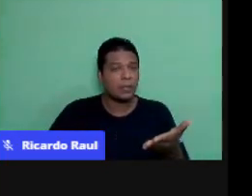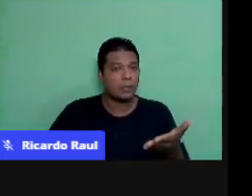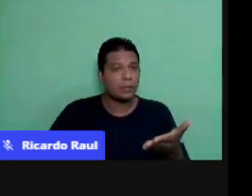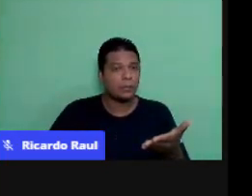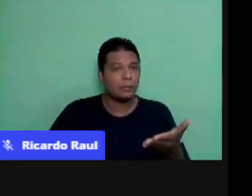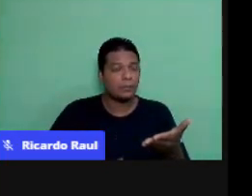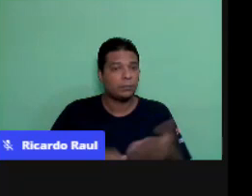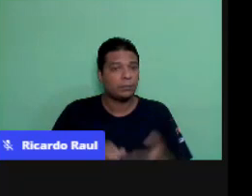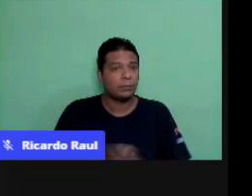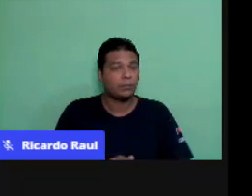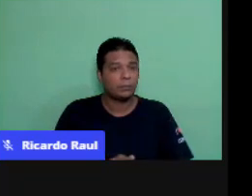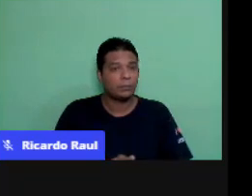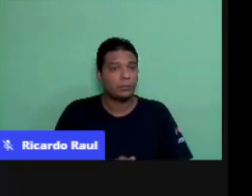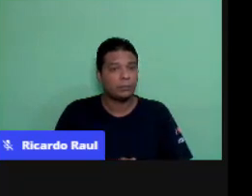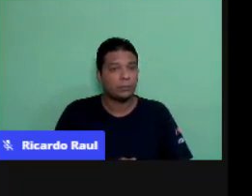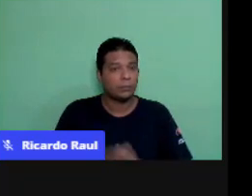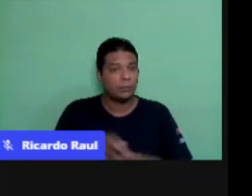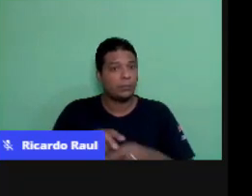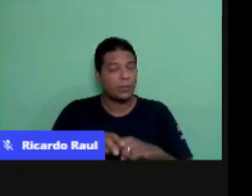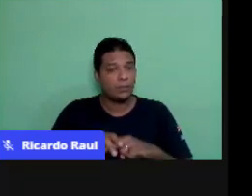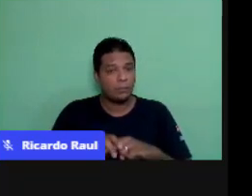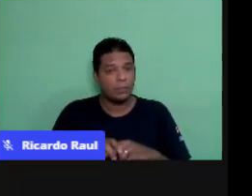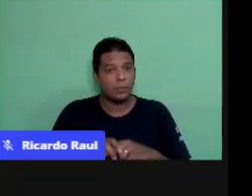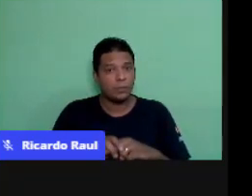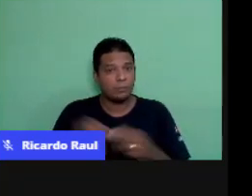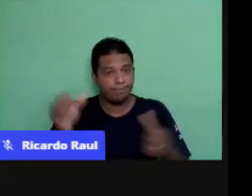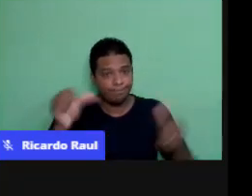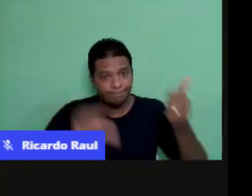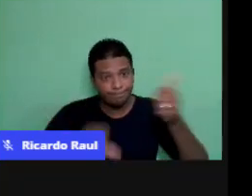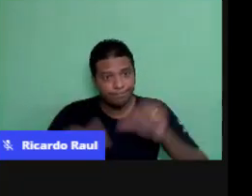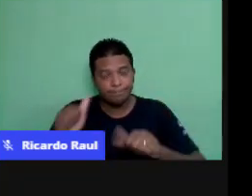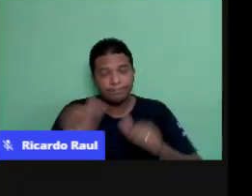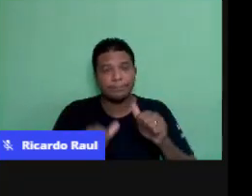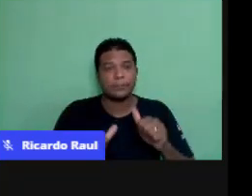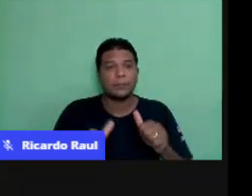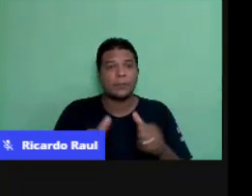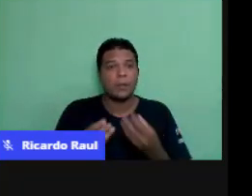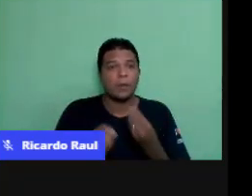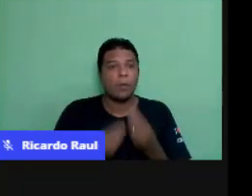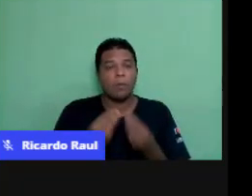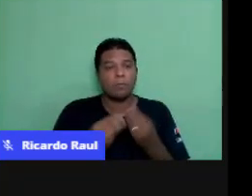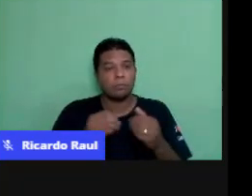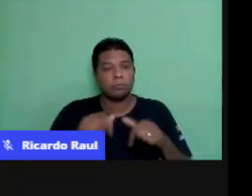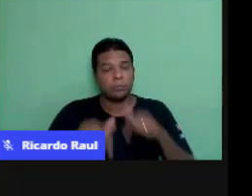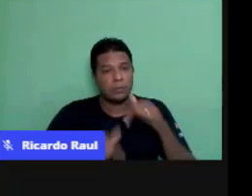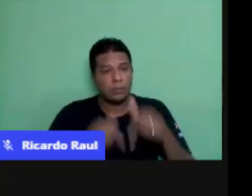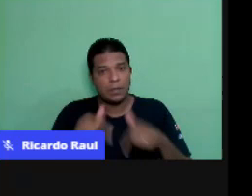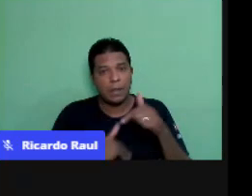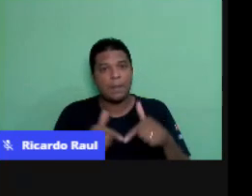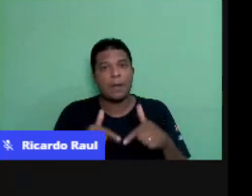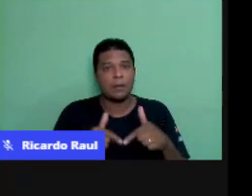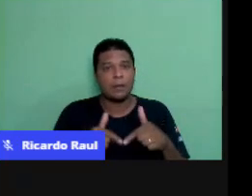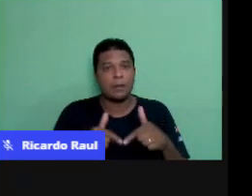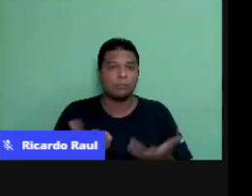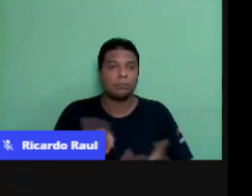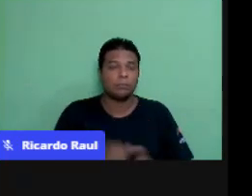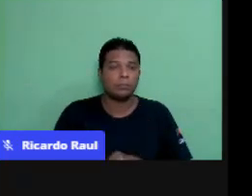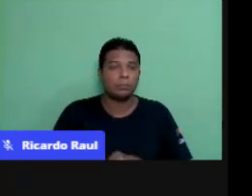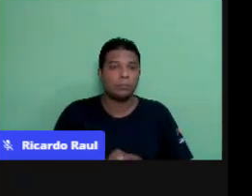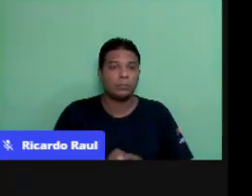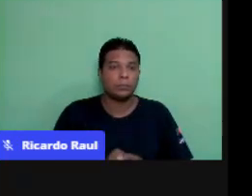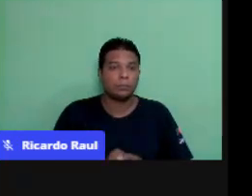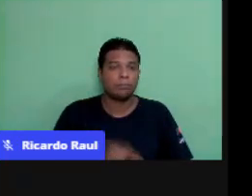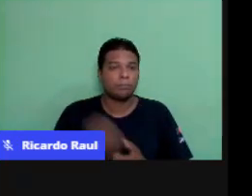por esse instrumento avaliativo que a gente vai poder falar como o nosso trabalho está sendo também. Até a gente